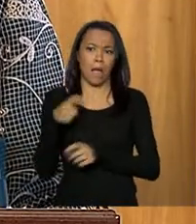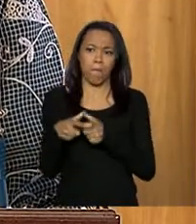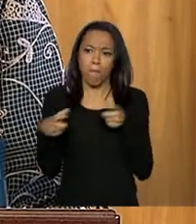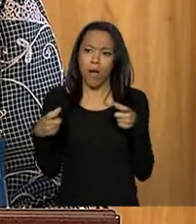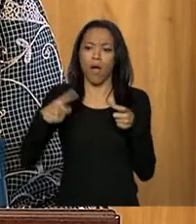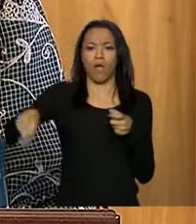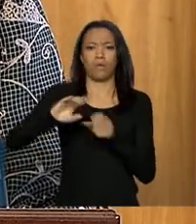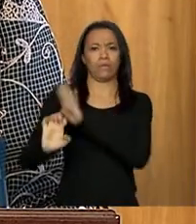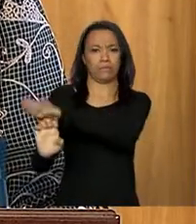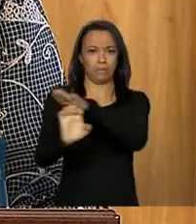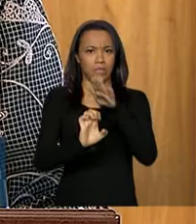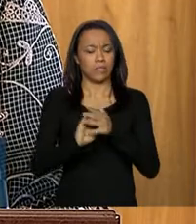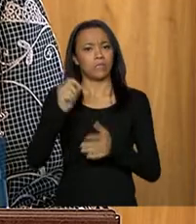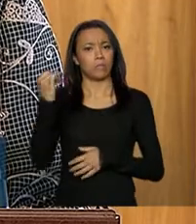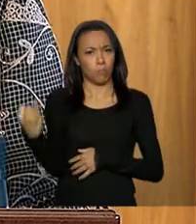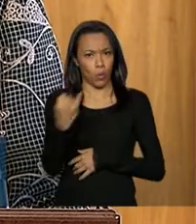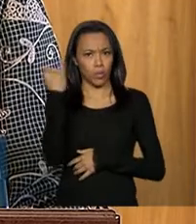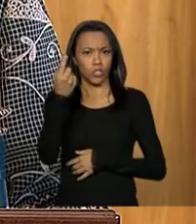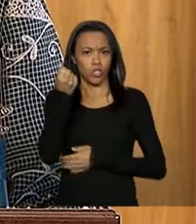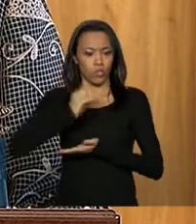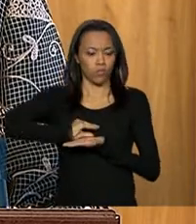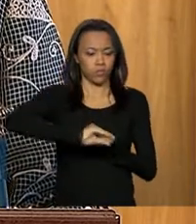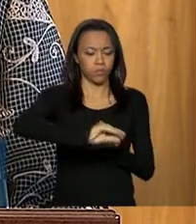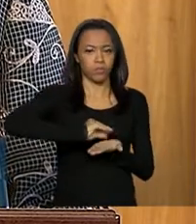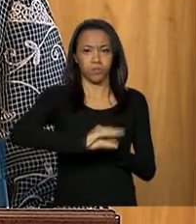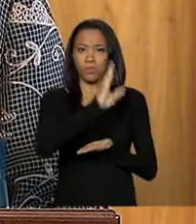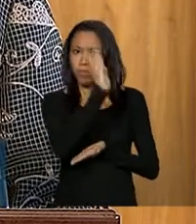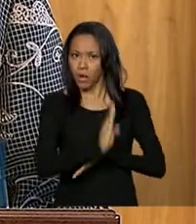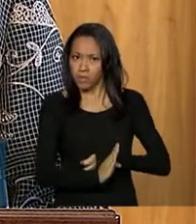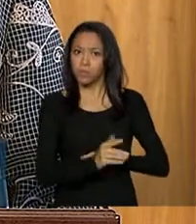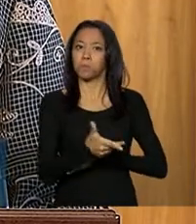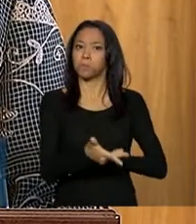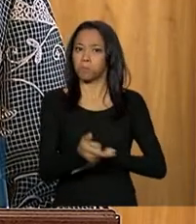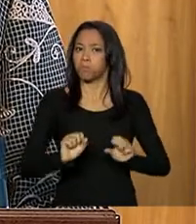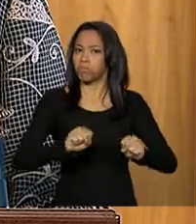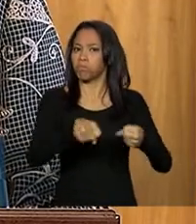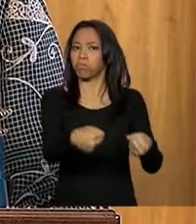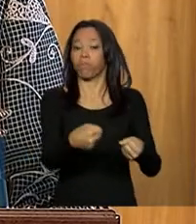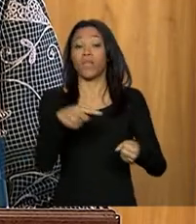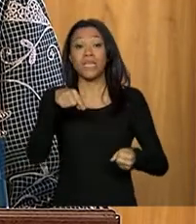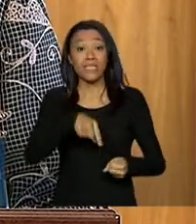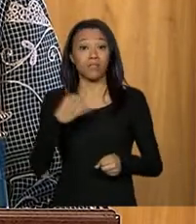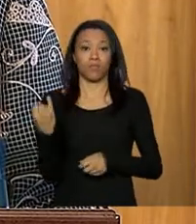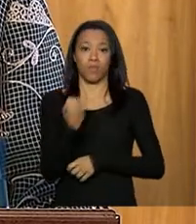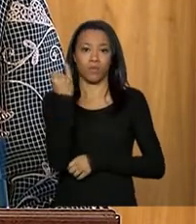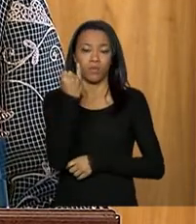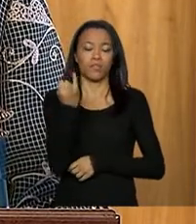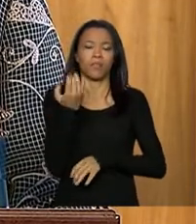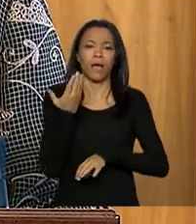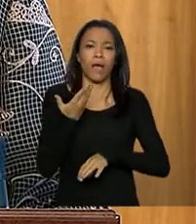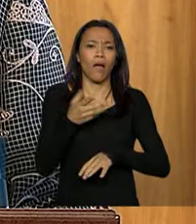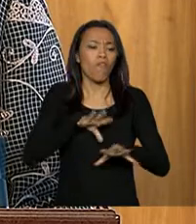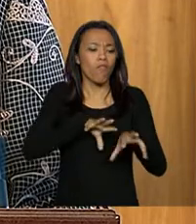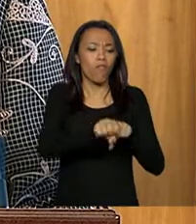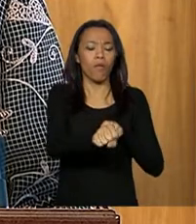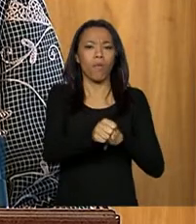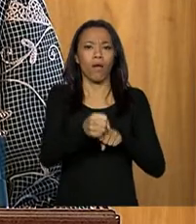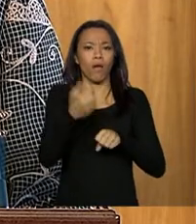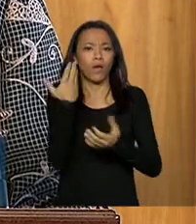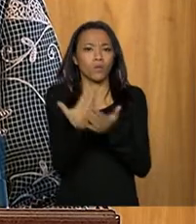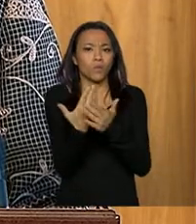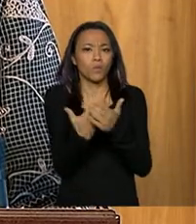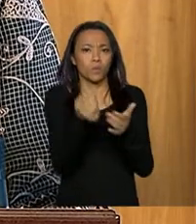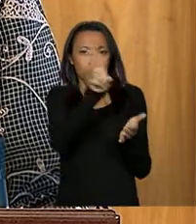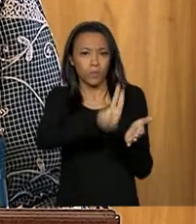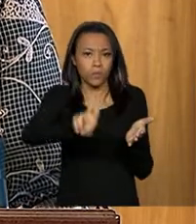importantes investimentos no Brasil, são fundamentais para a qualificação da formação